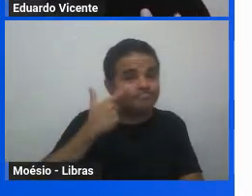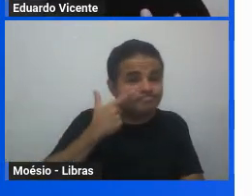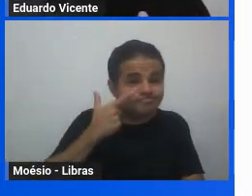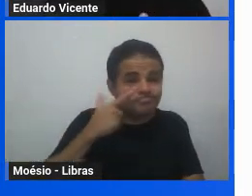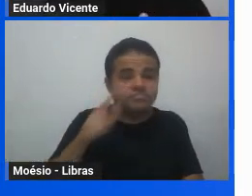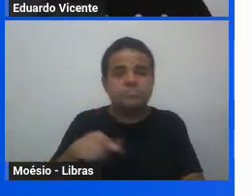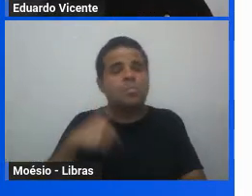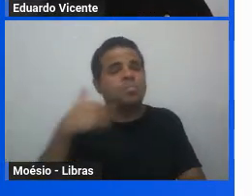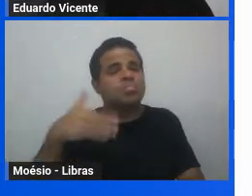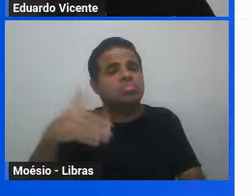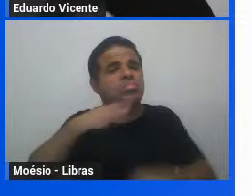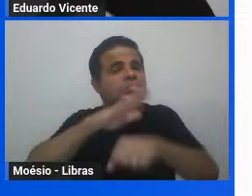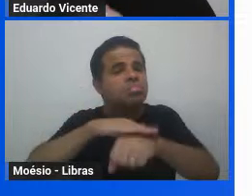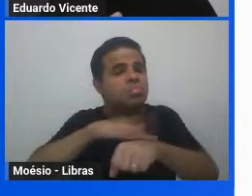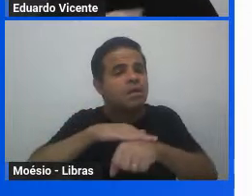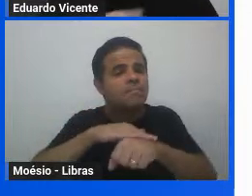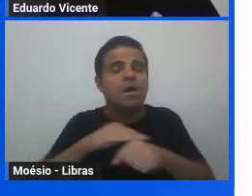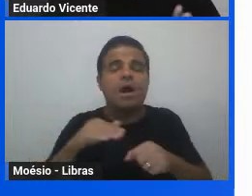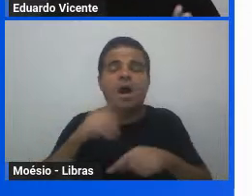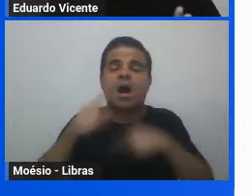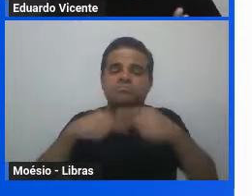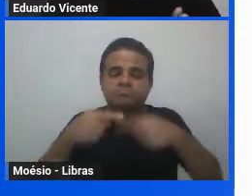Quanto tempo? Até a glicemia